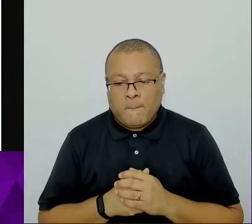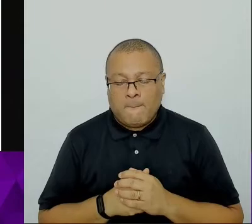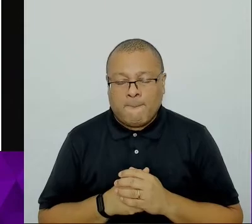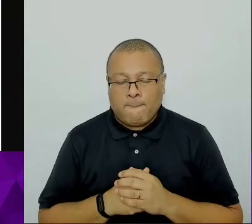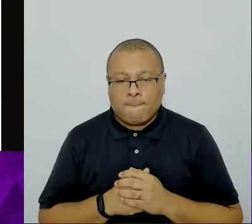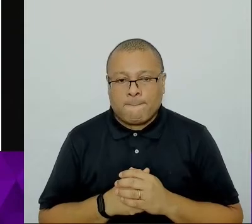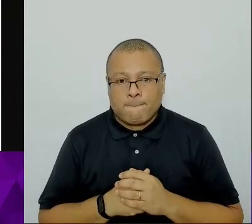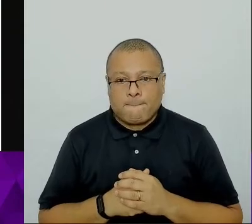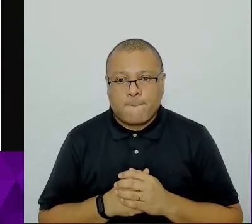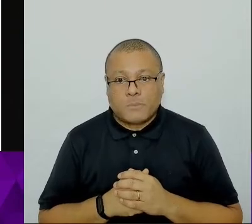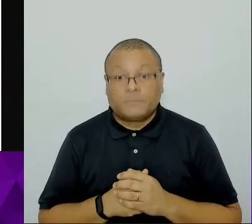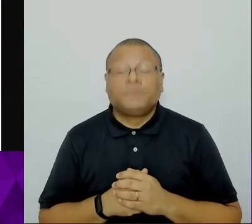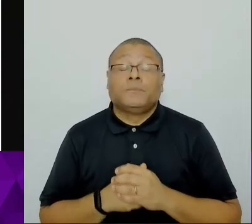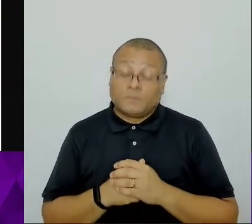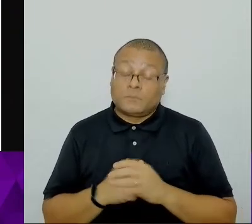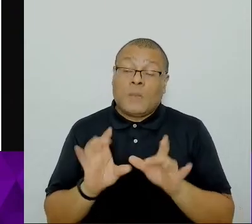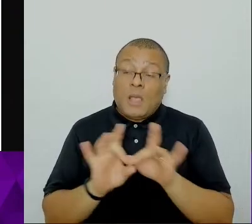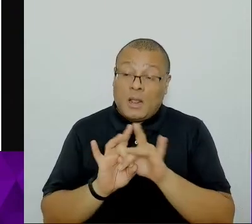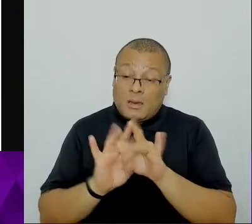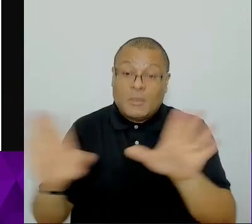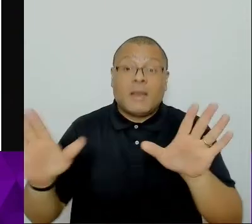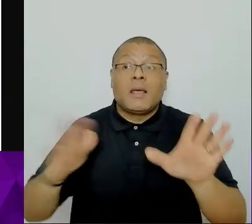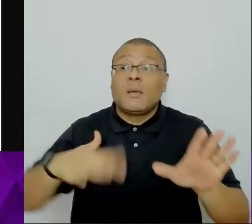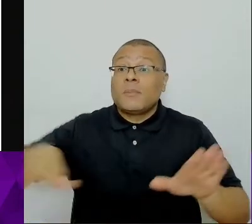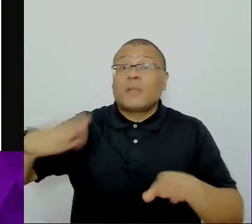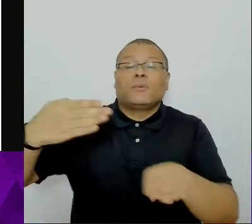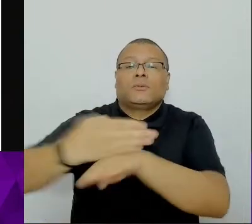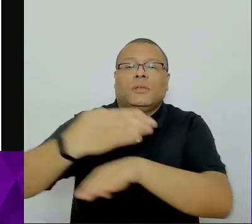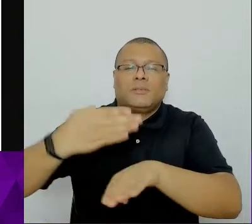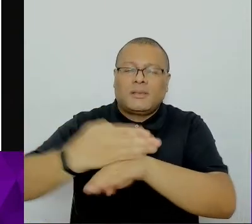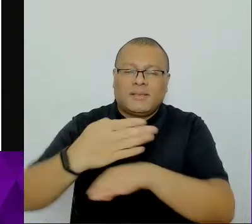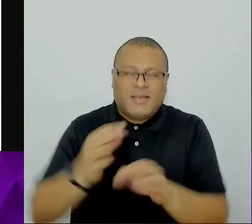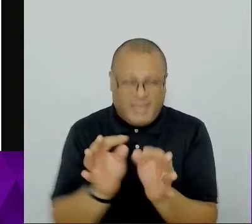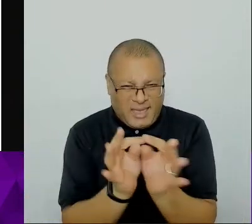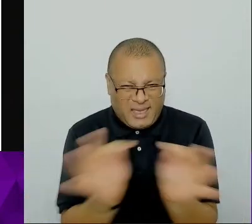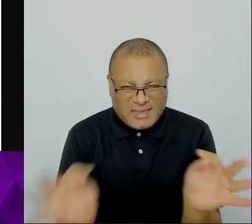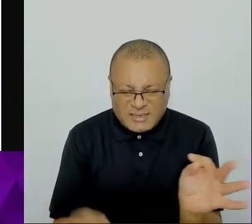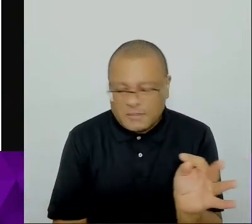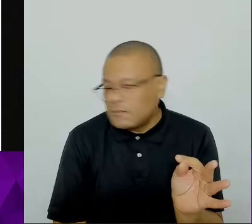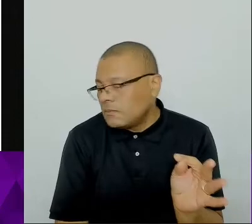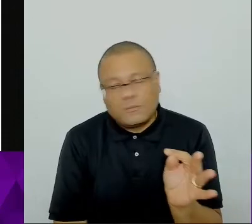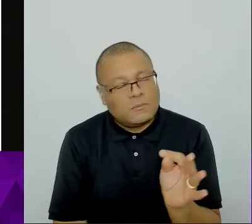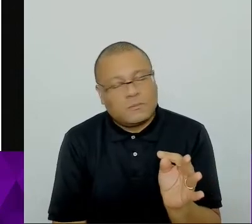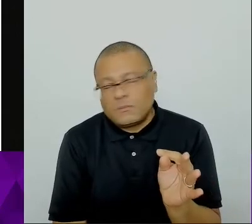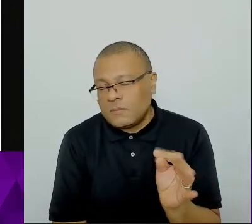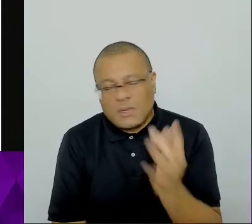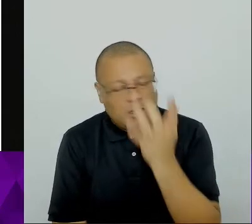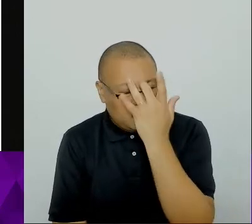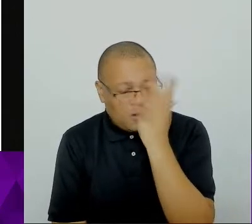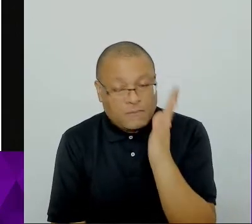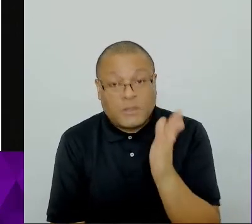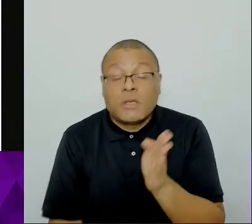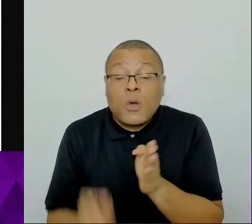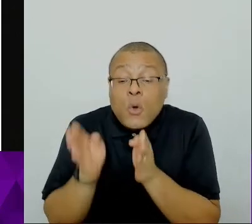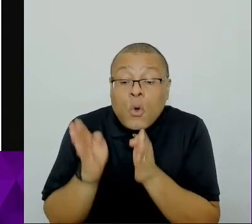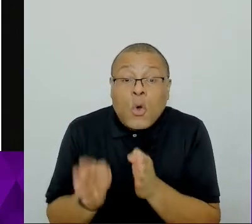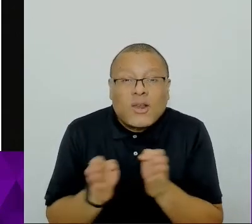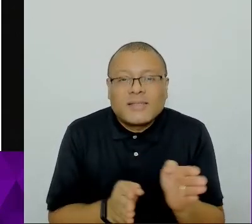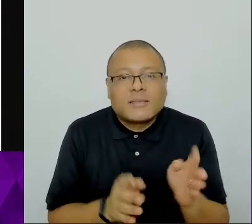colocar esse modelo em produção, né? E a gente sabe que não é simples colocar esses modelos em produção. Então, orquestrar esses